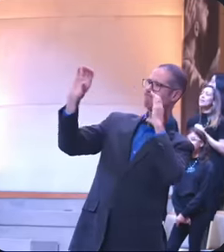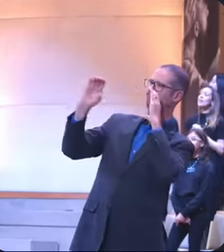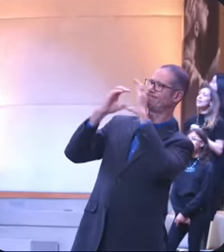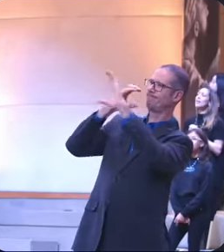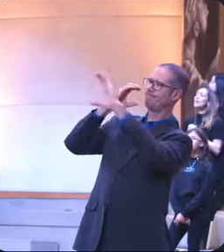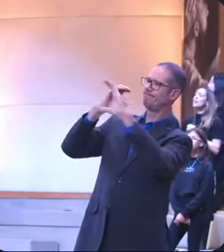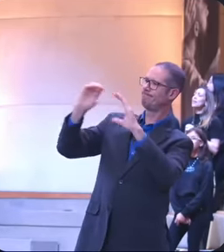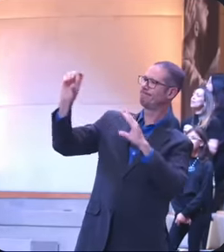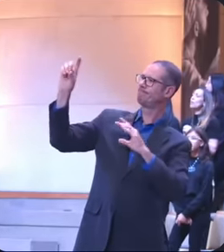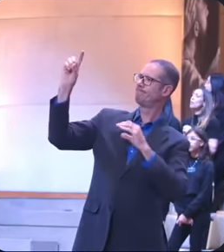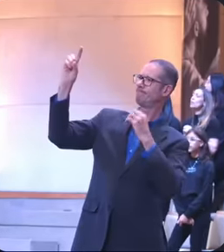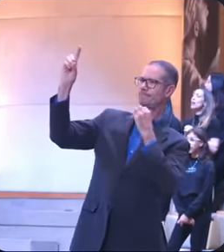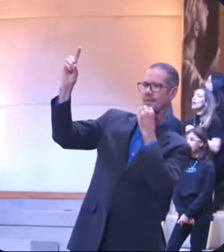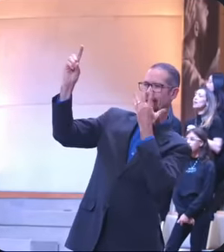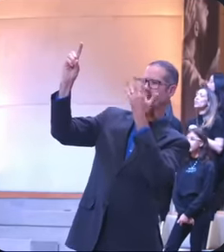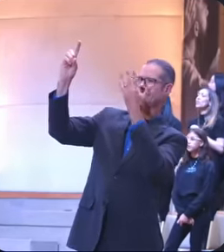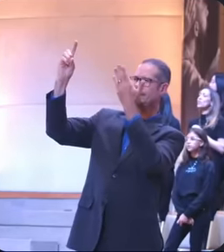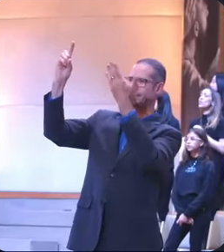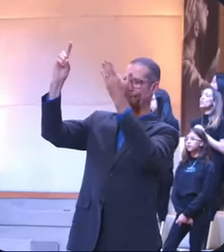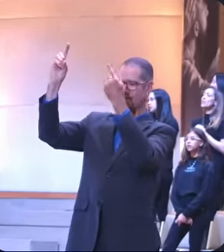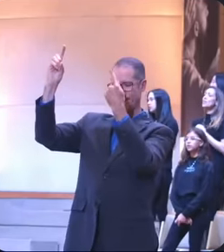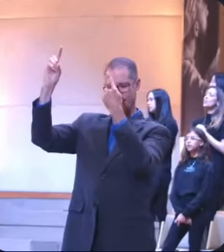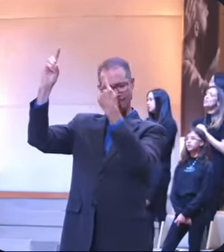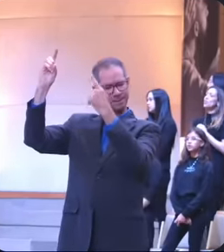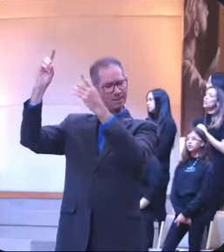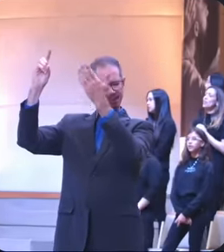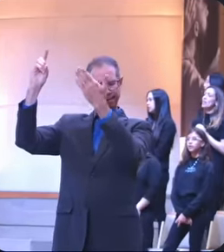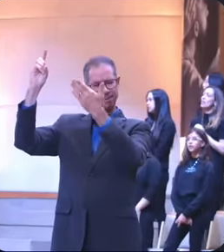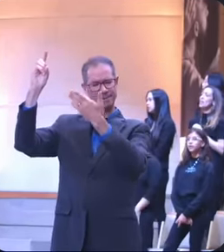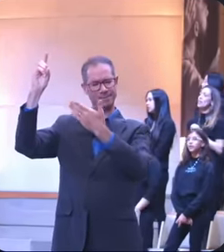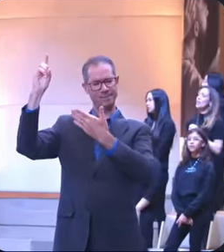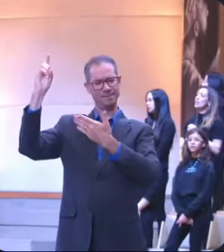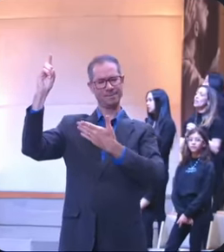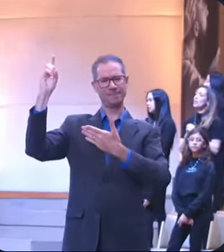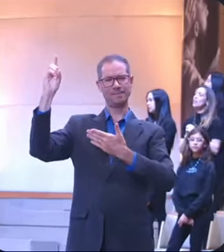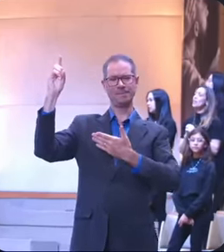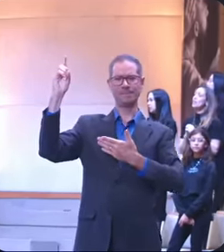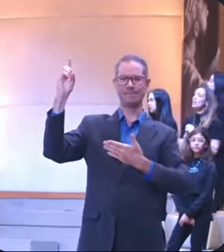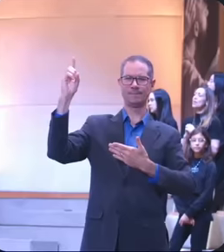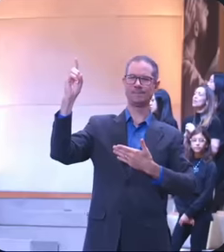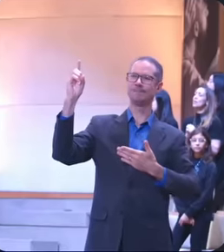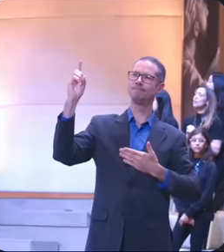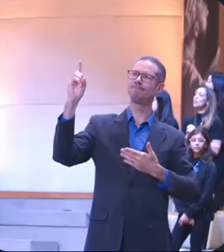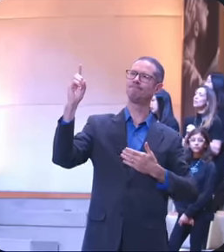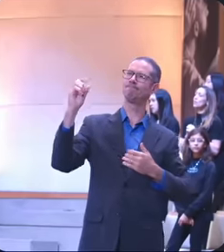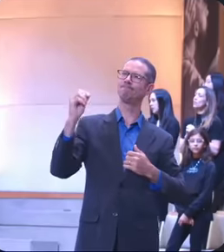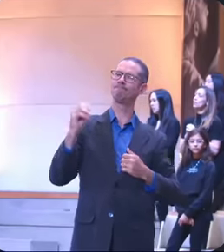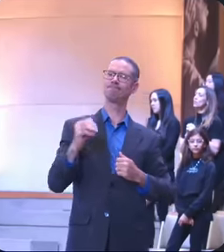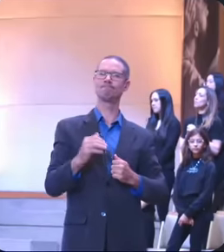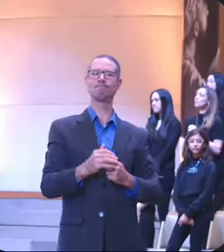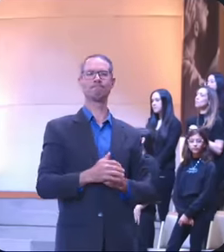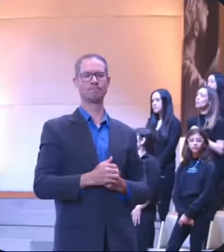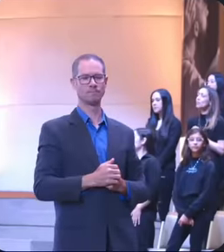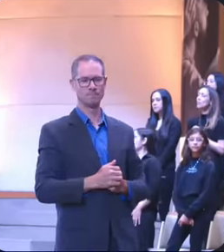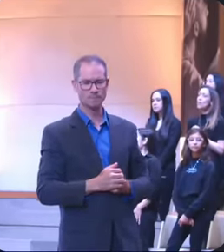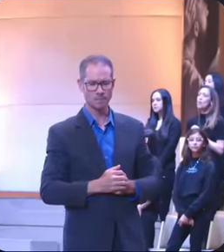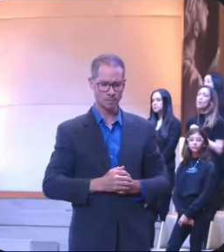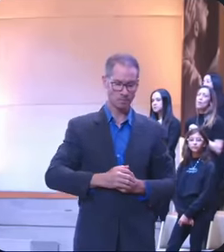cantarei da bondade de Deus. Tua doce voz,